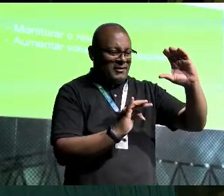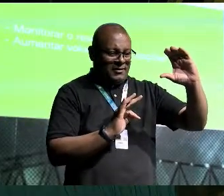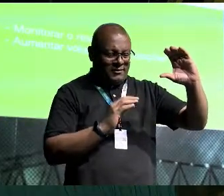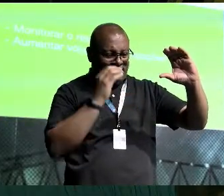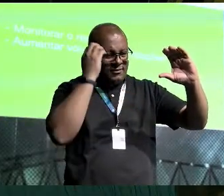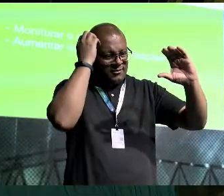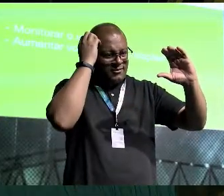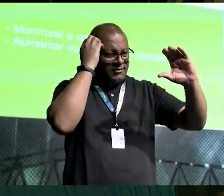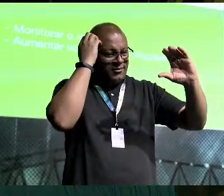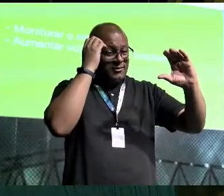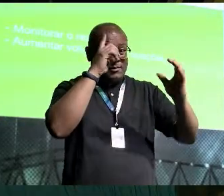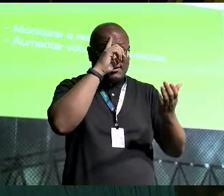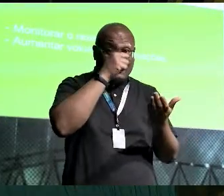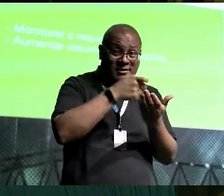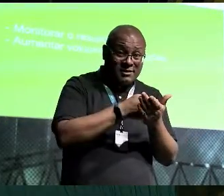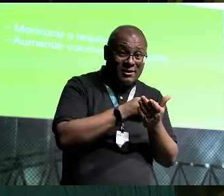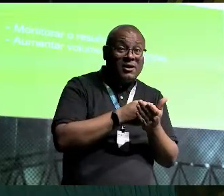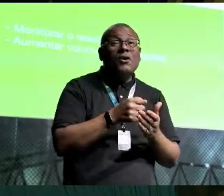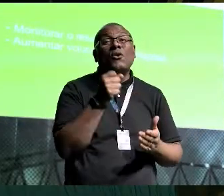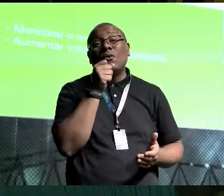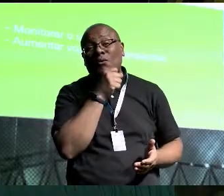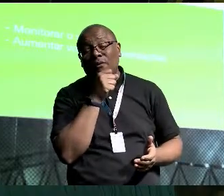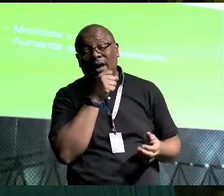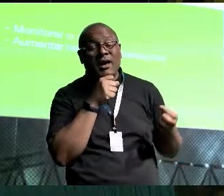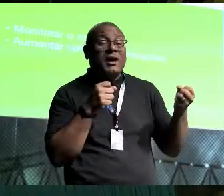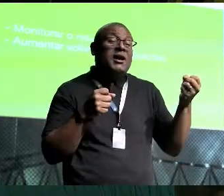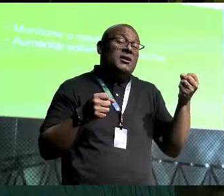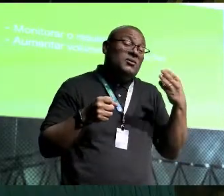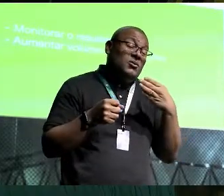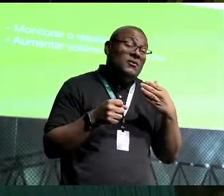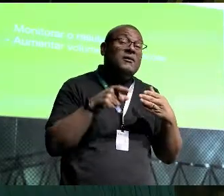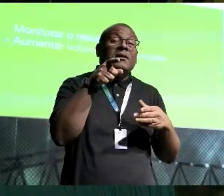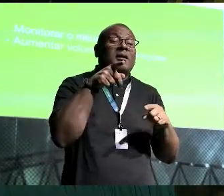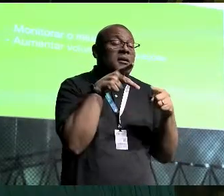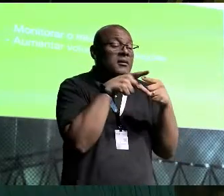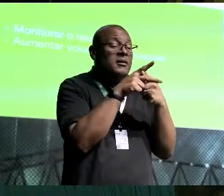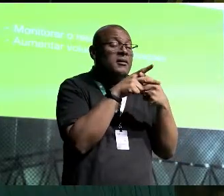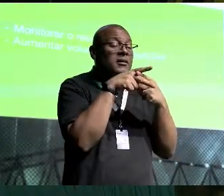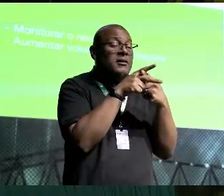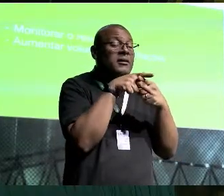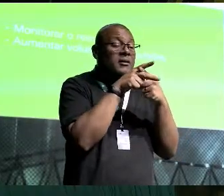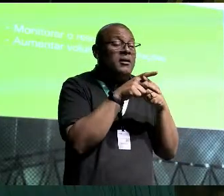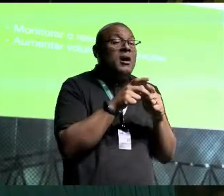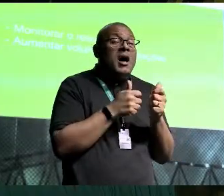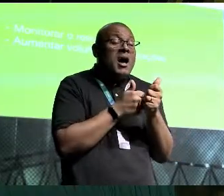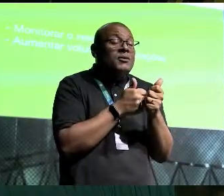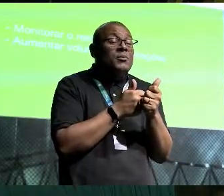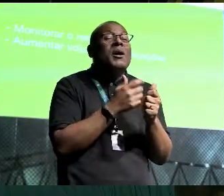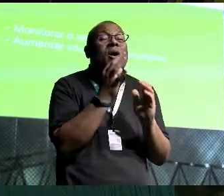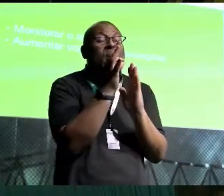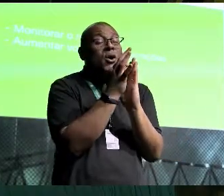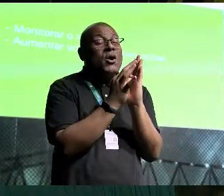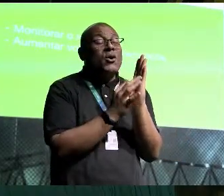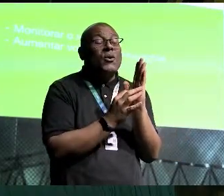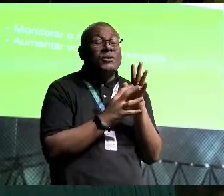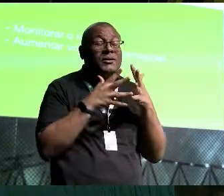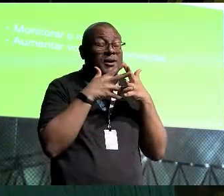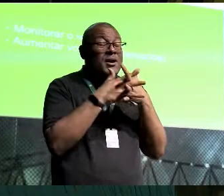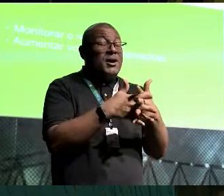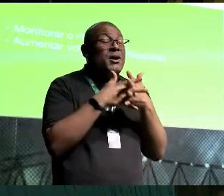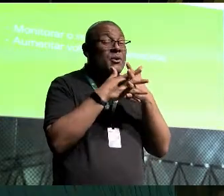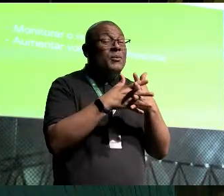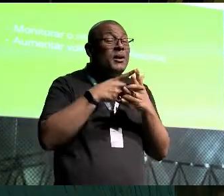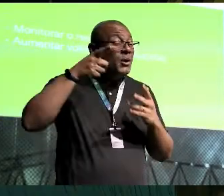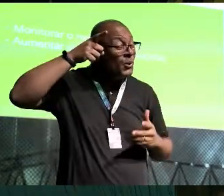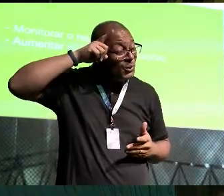ou para um comportamento novo. Isso acaba gerando uma dificuldade de manutenção do código e quanto mais código que você tem para manter, é mais complicado para você no